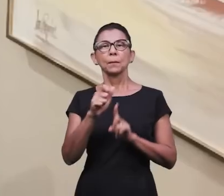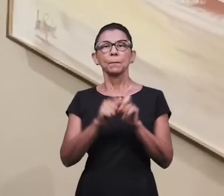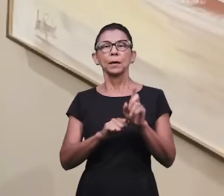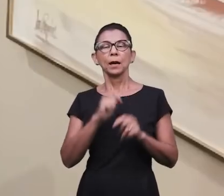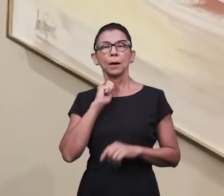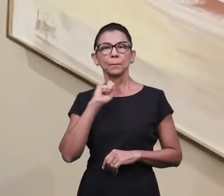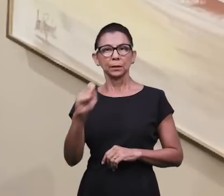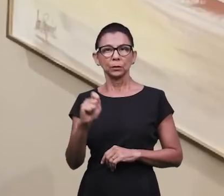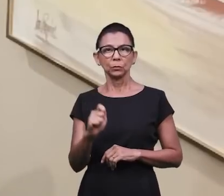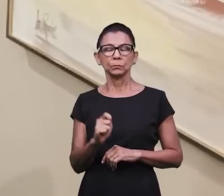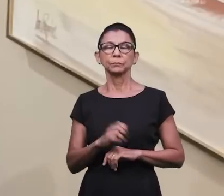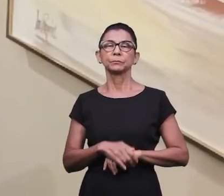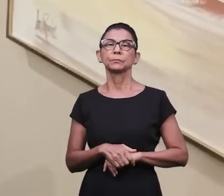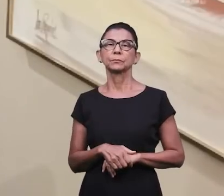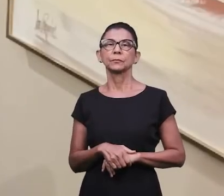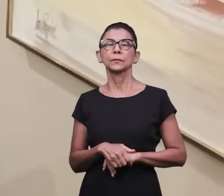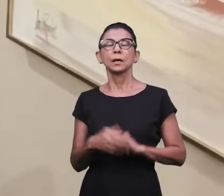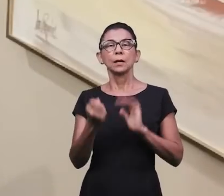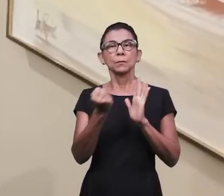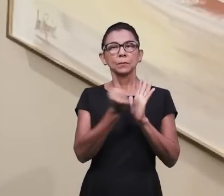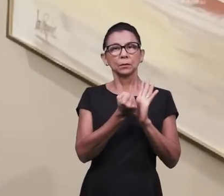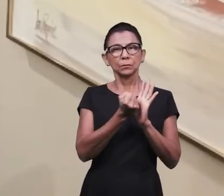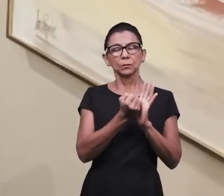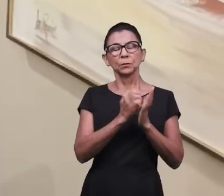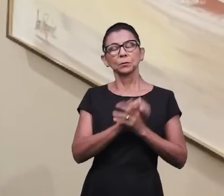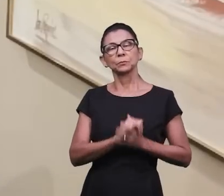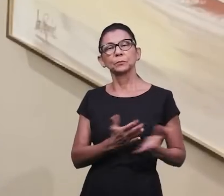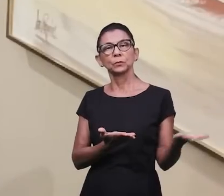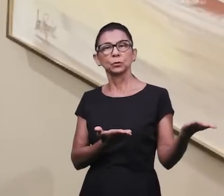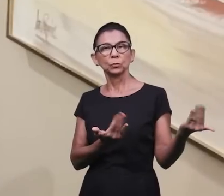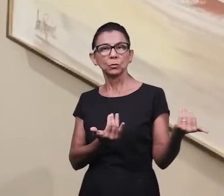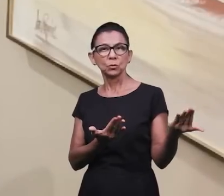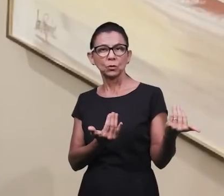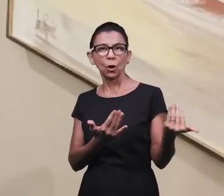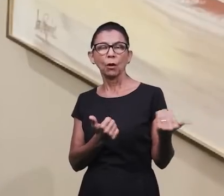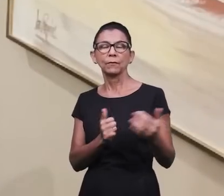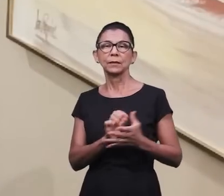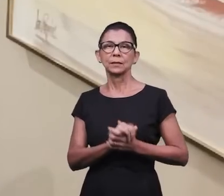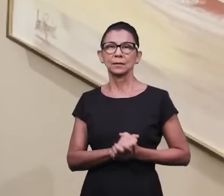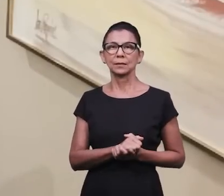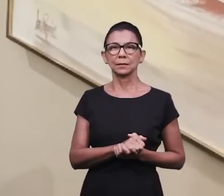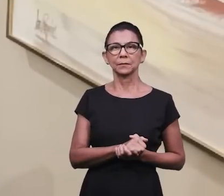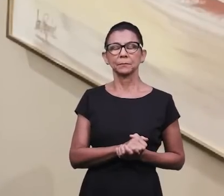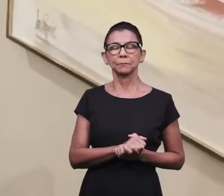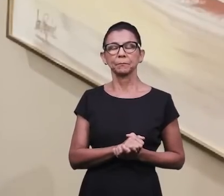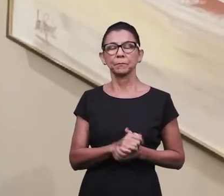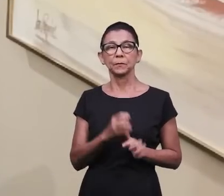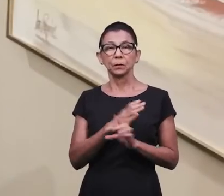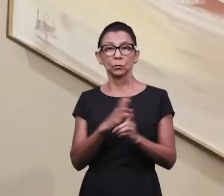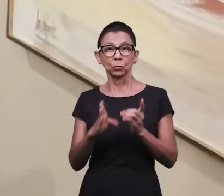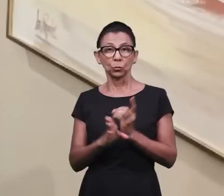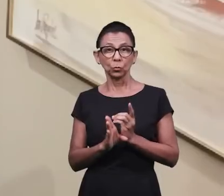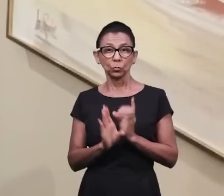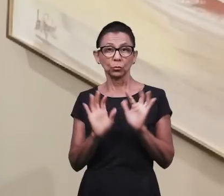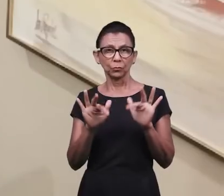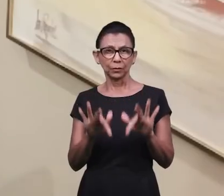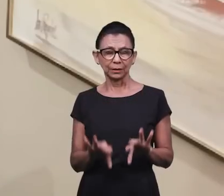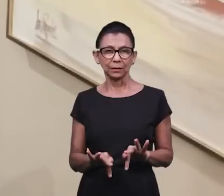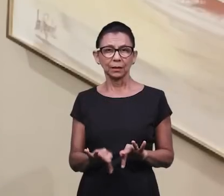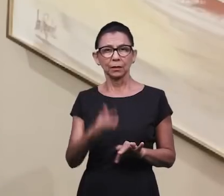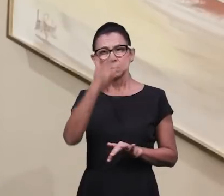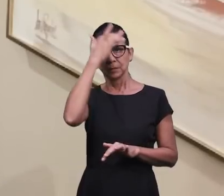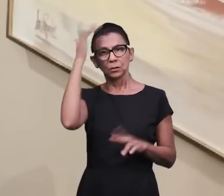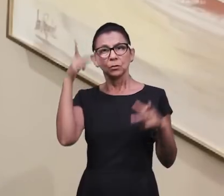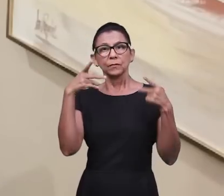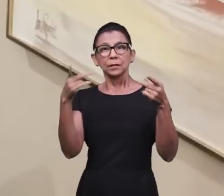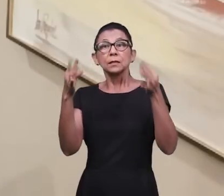abril também marcou os jovens da ICM de Ajax, que fica na província de Ontário. Ao final do culto, uma visitante quis dar os